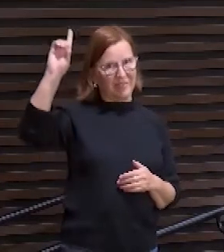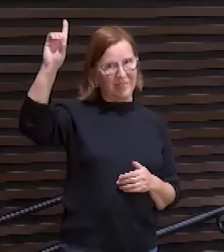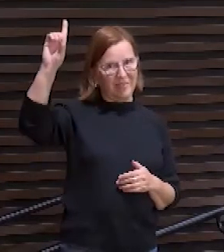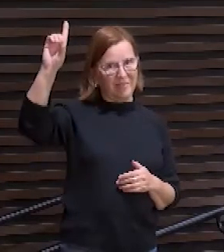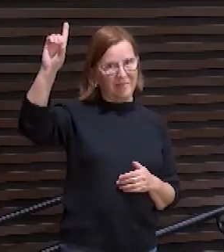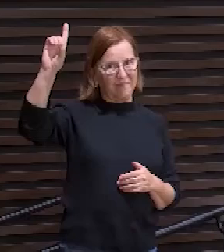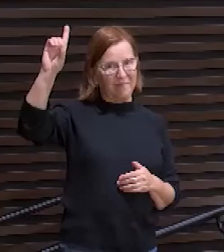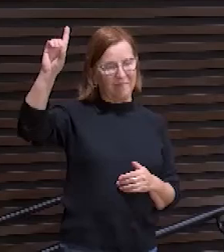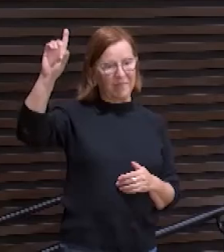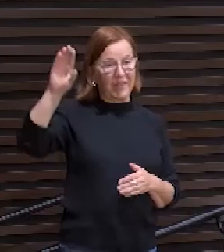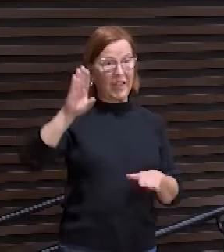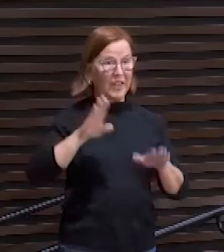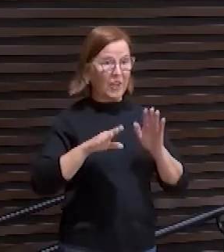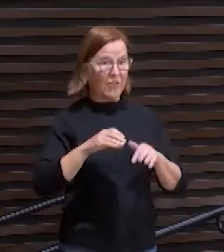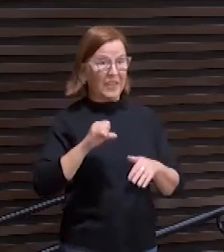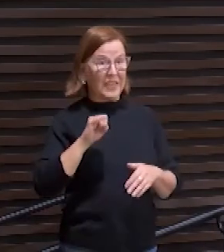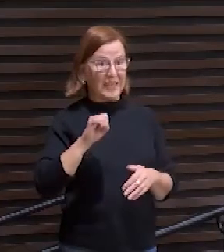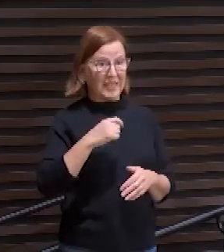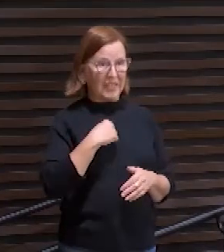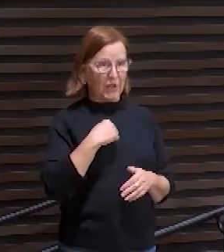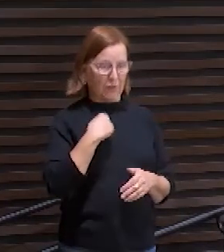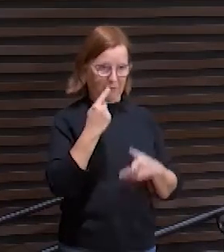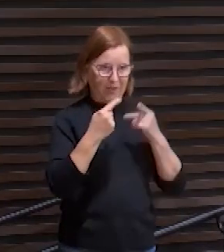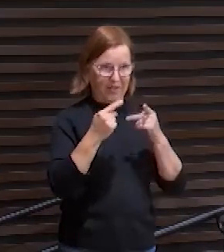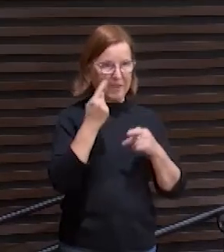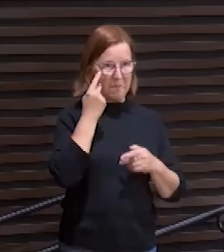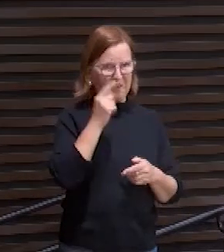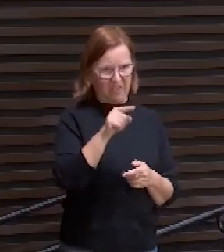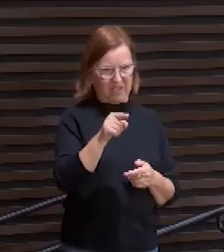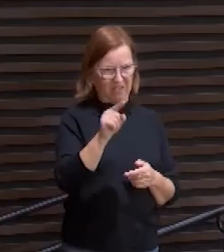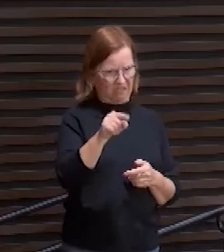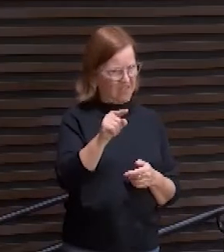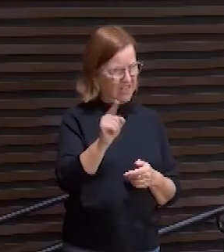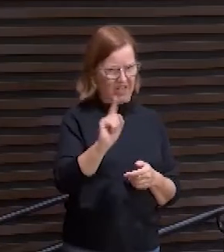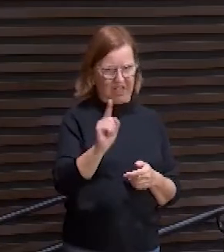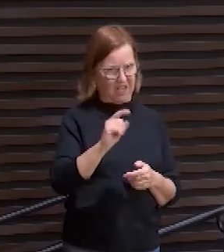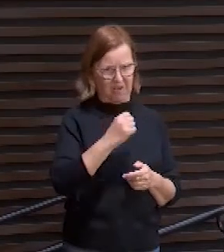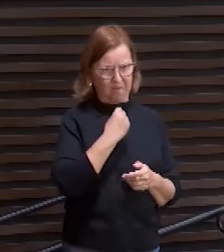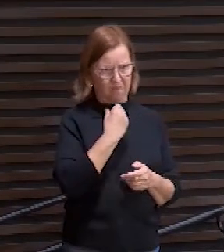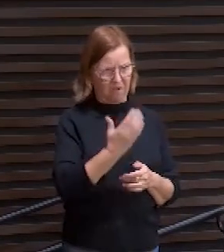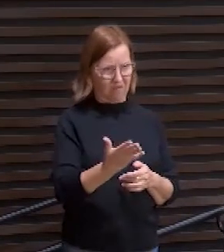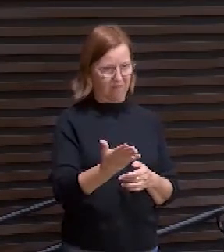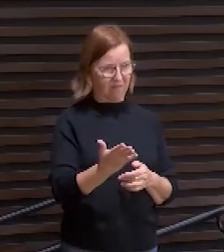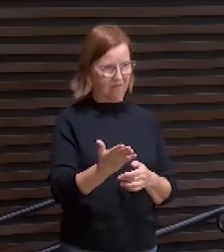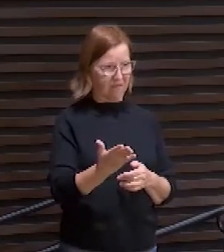Talvez se eu dissesse para você, olha, você não é bom.